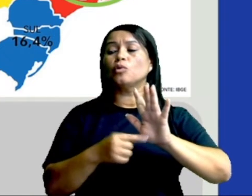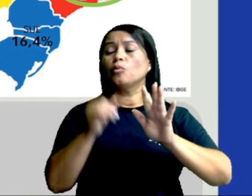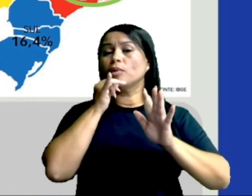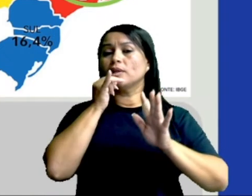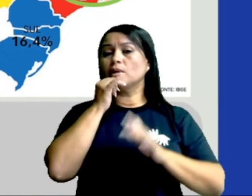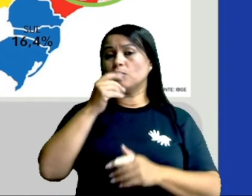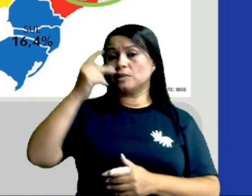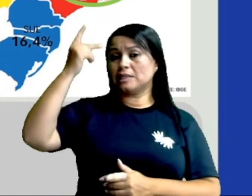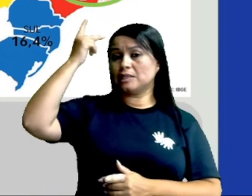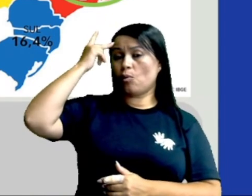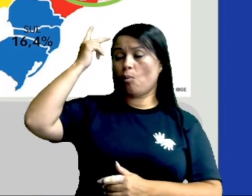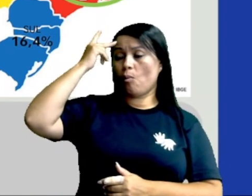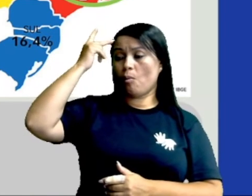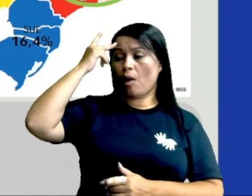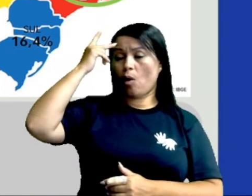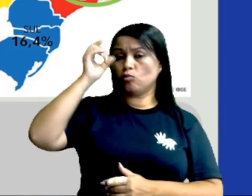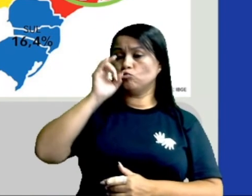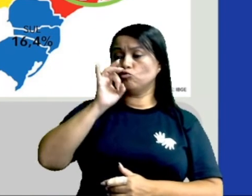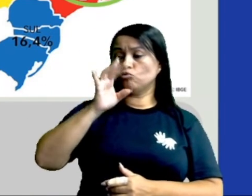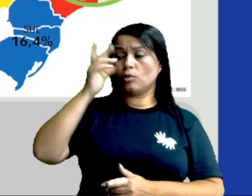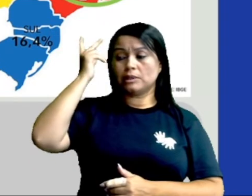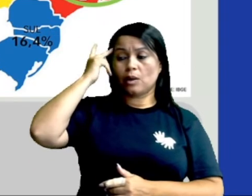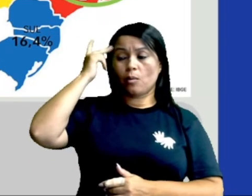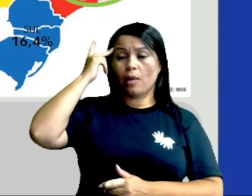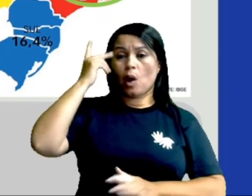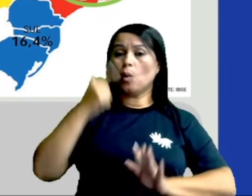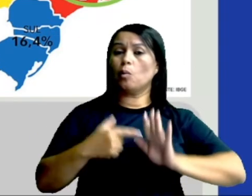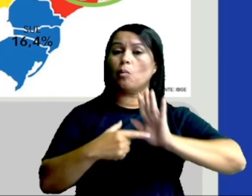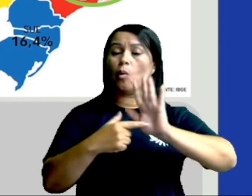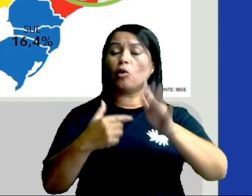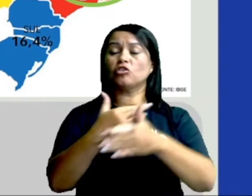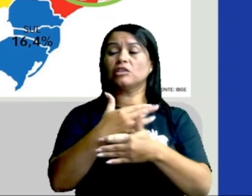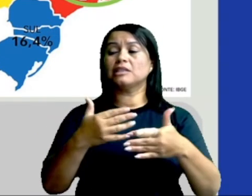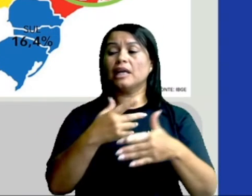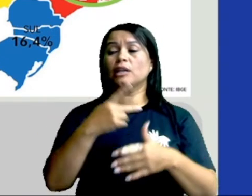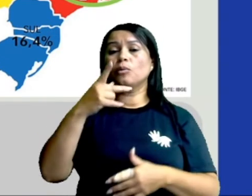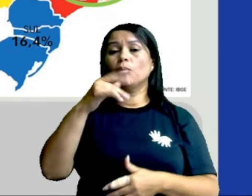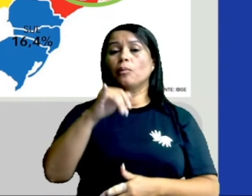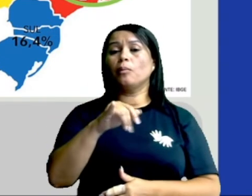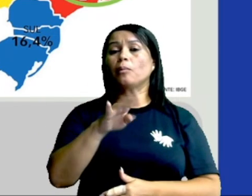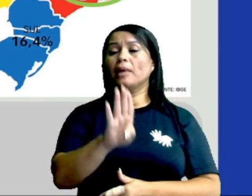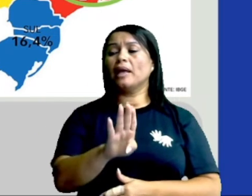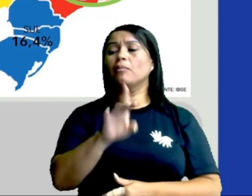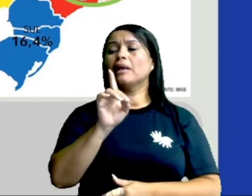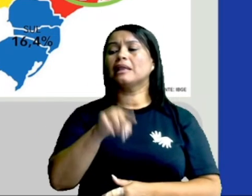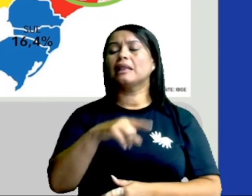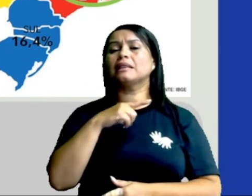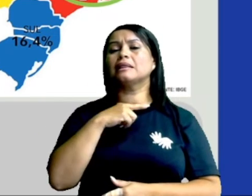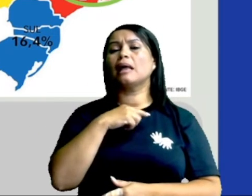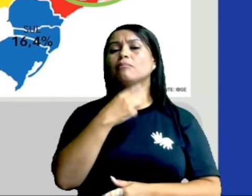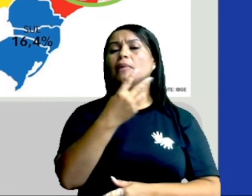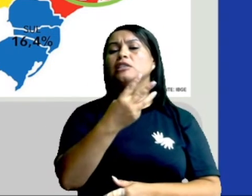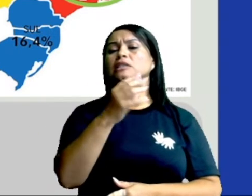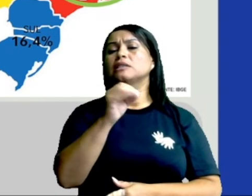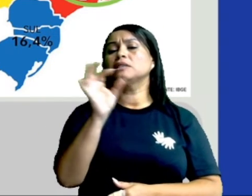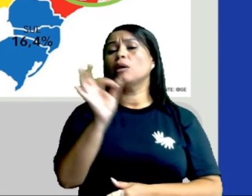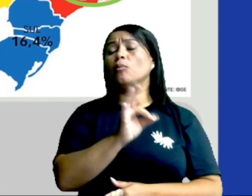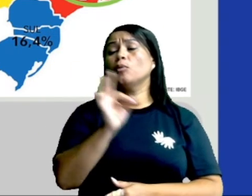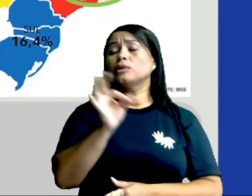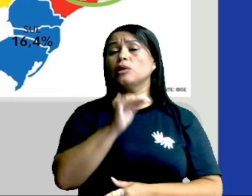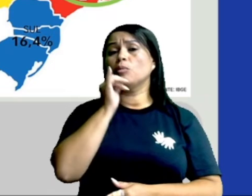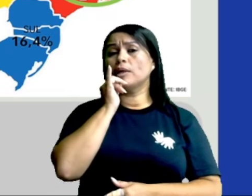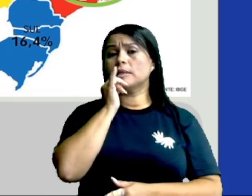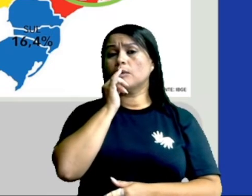Paulo, onde você tem só a cidade de São Paulo, ela tem aí um PIB que é mais de 30% do PIB brasileiro. Se a cidade de São Paulo